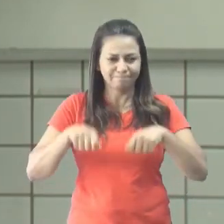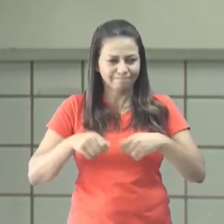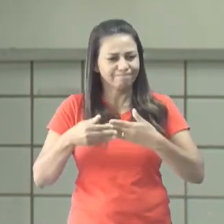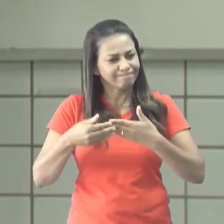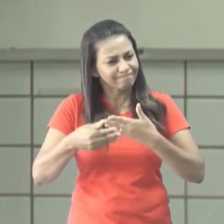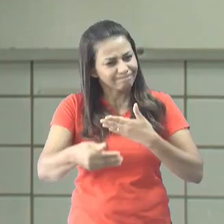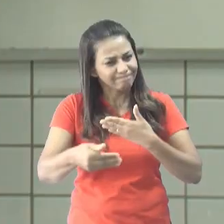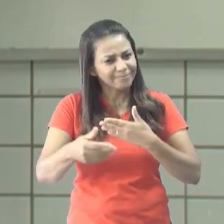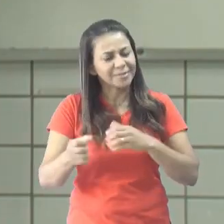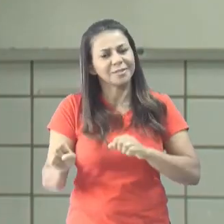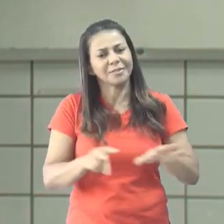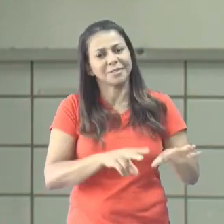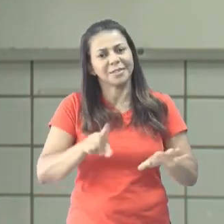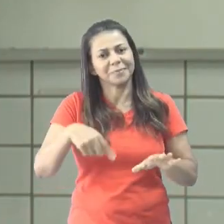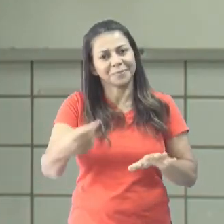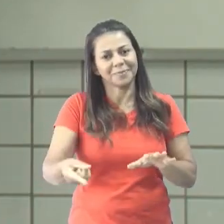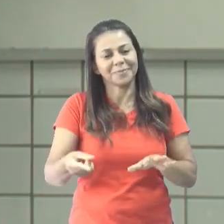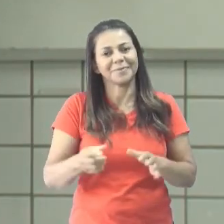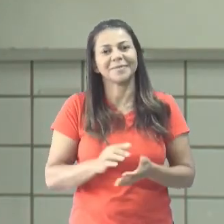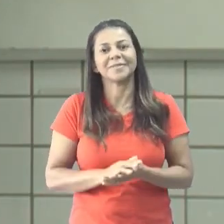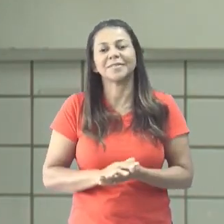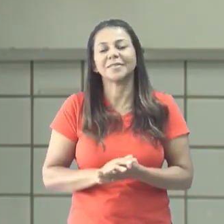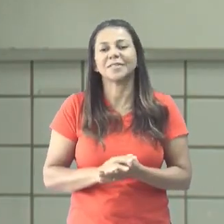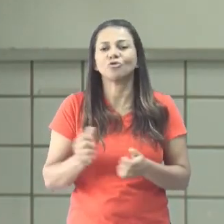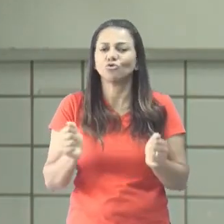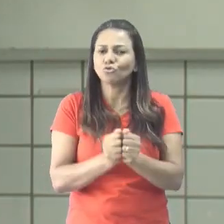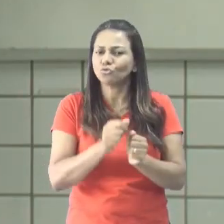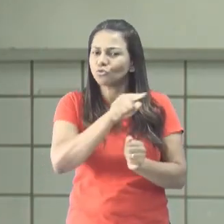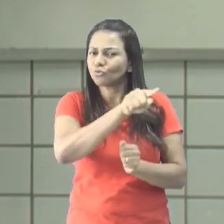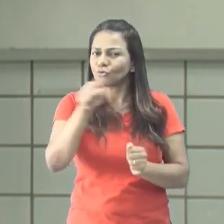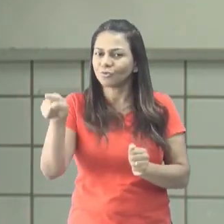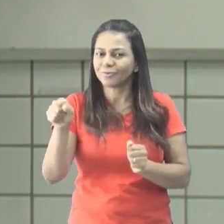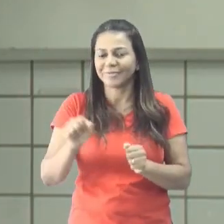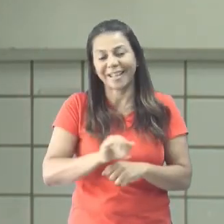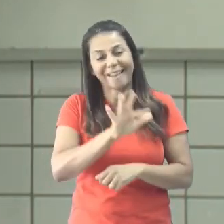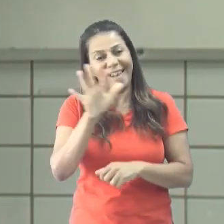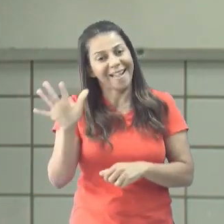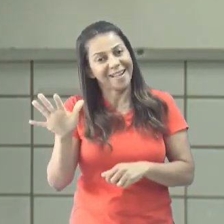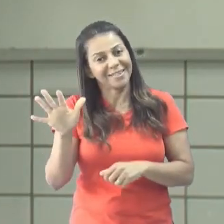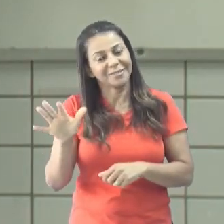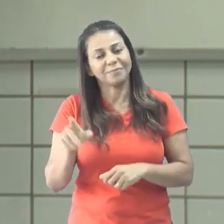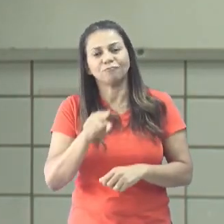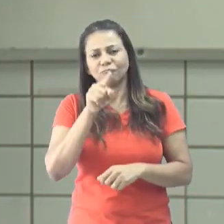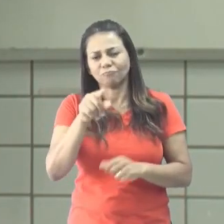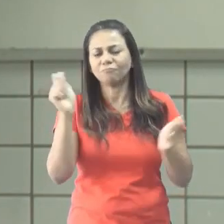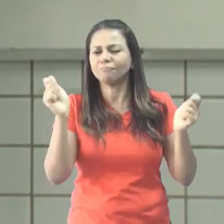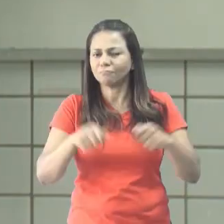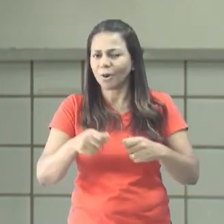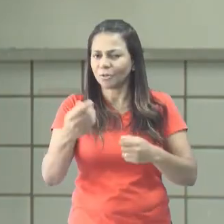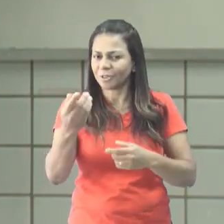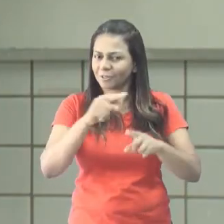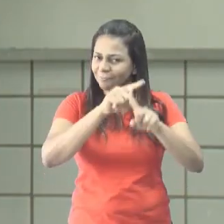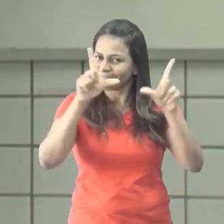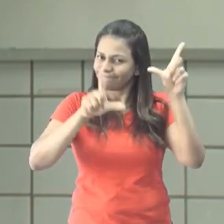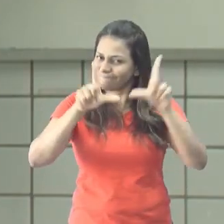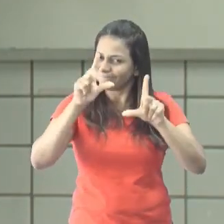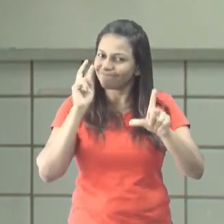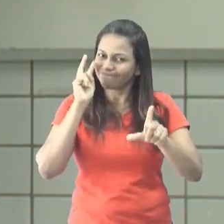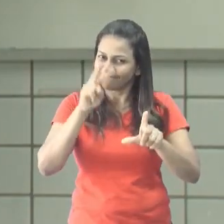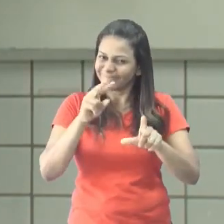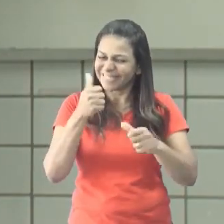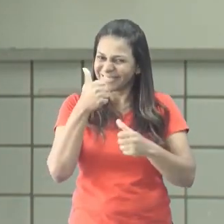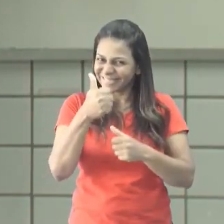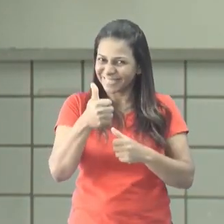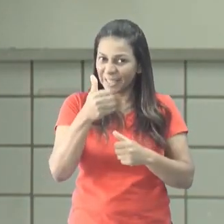na próxima semana, estar aqui juntamente com vocês, e claro, que vocês possam estar aqui também junto com a gente.